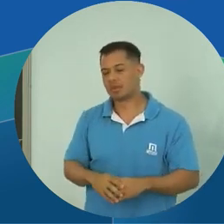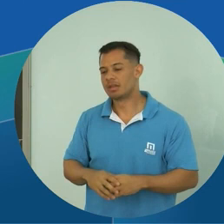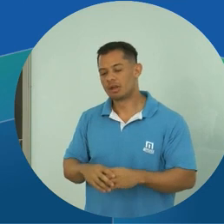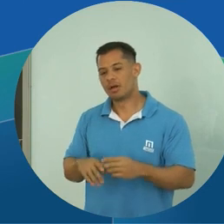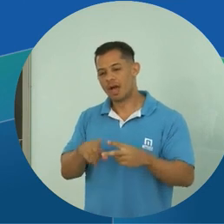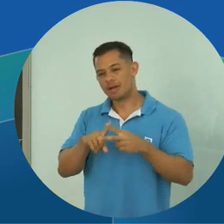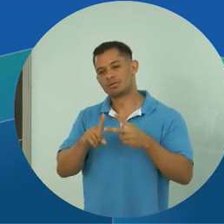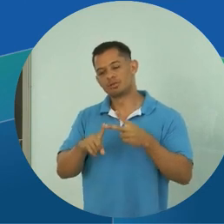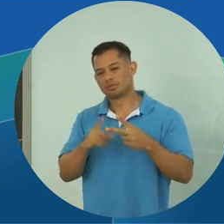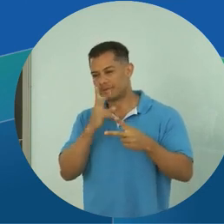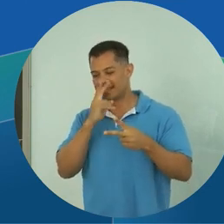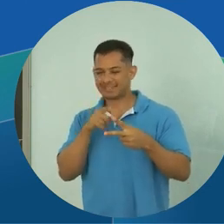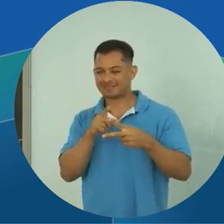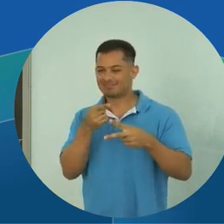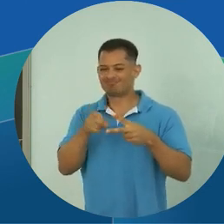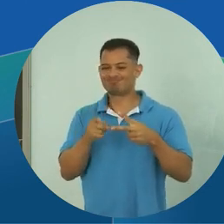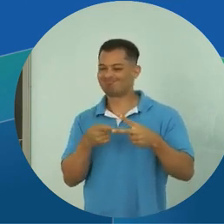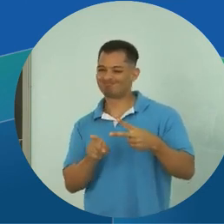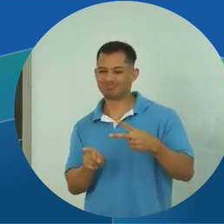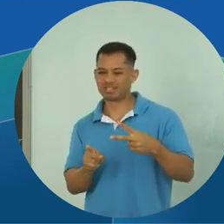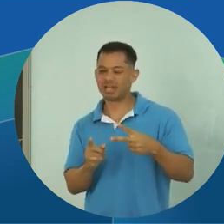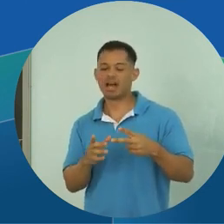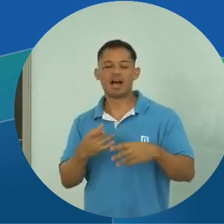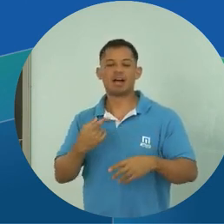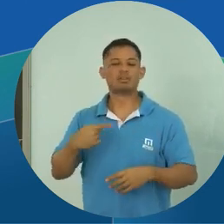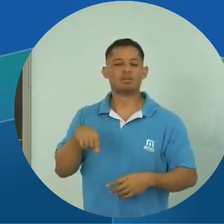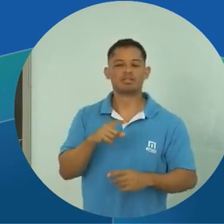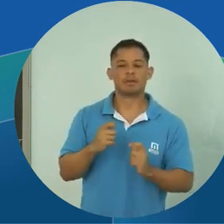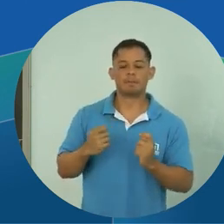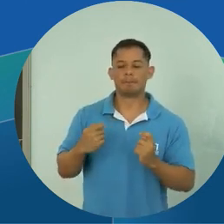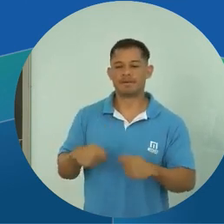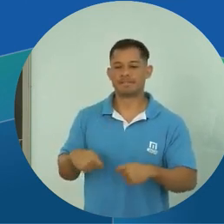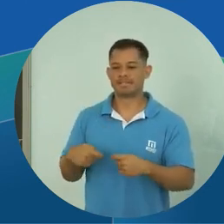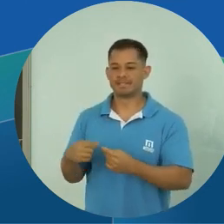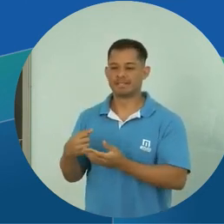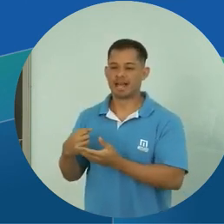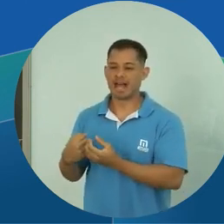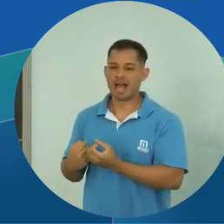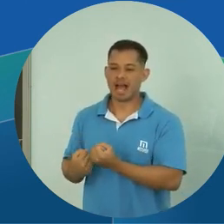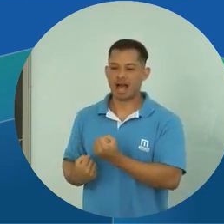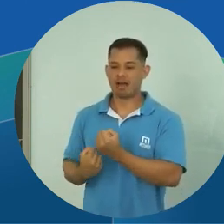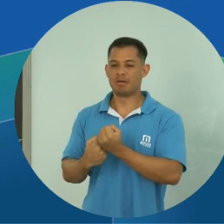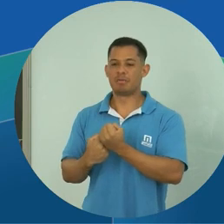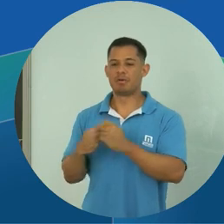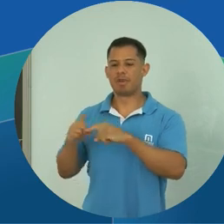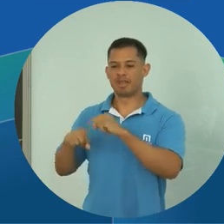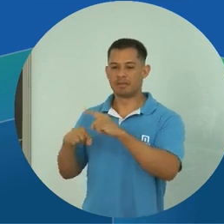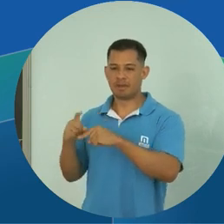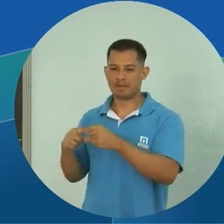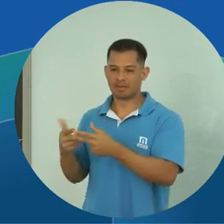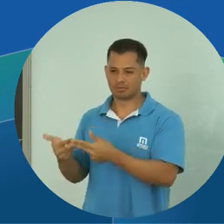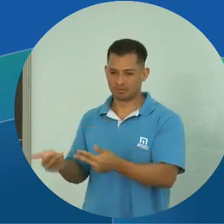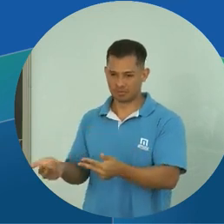que elas não atenderiam e a gente iria necessitar de apoio de equipamentos auxiliares.